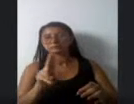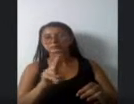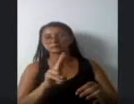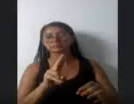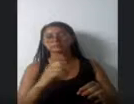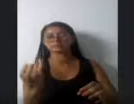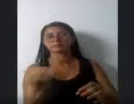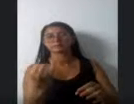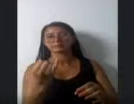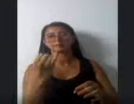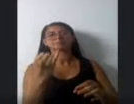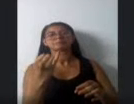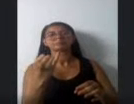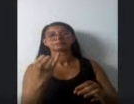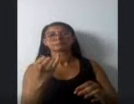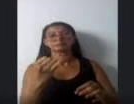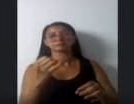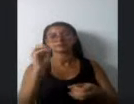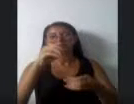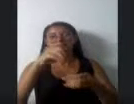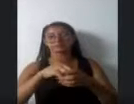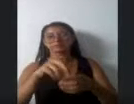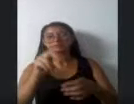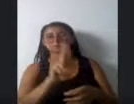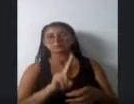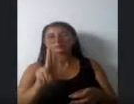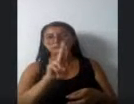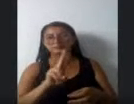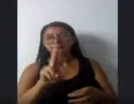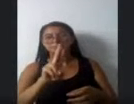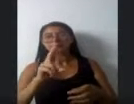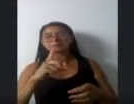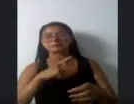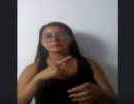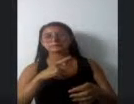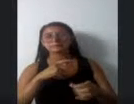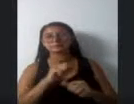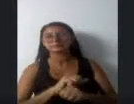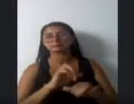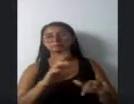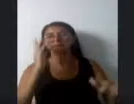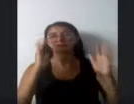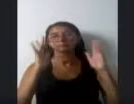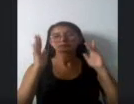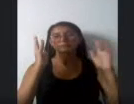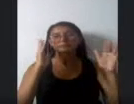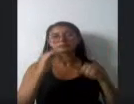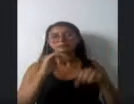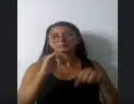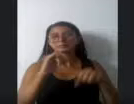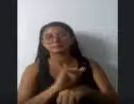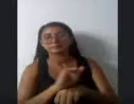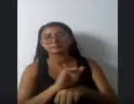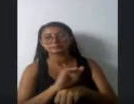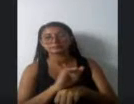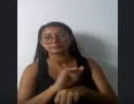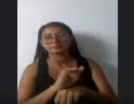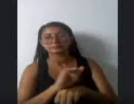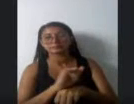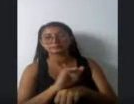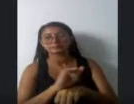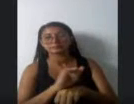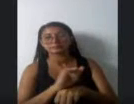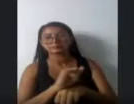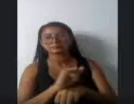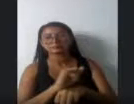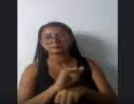da universidade que emanam as novas reflexões, as novas estratégias e, sobretudo, é na universidade que a gente sensibiliza os profissionais da